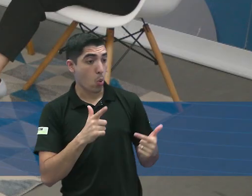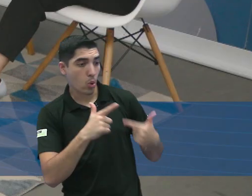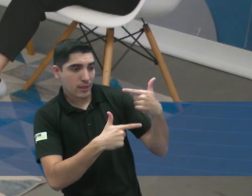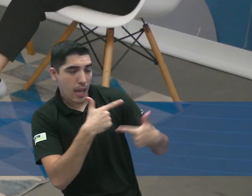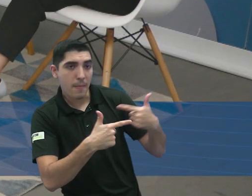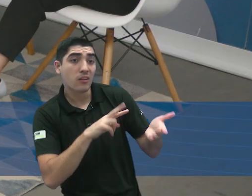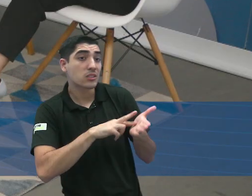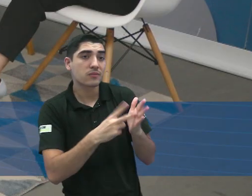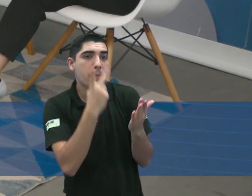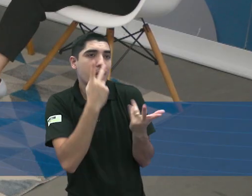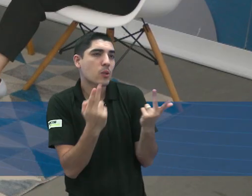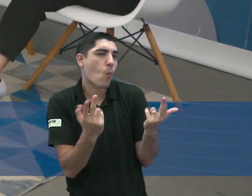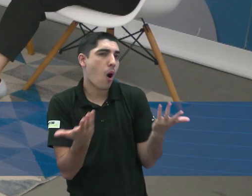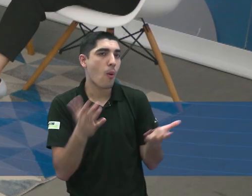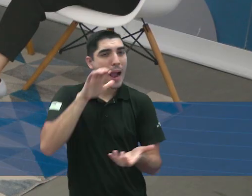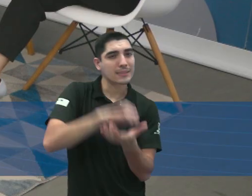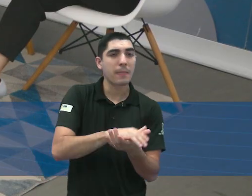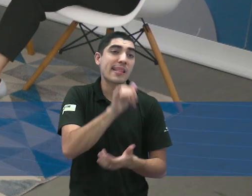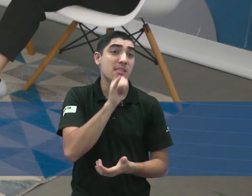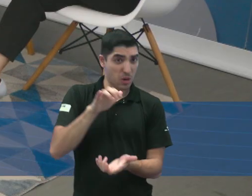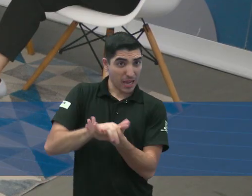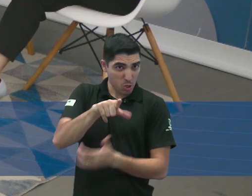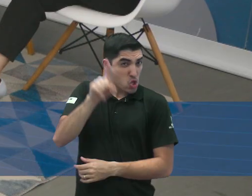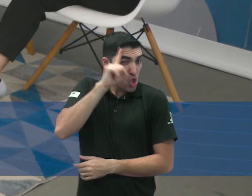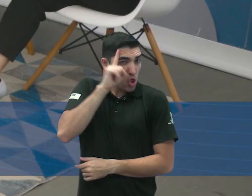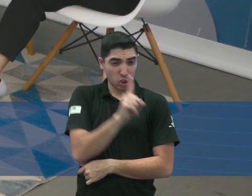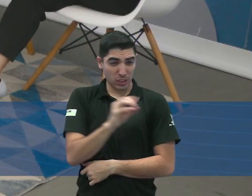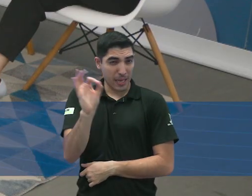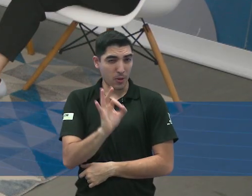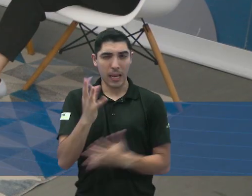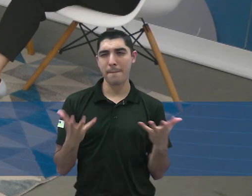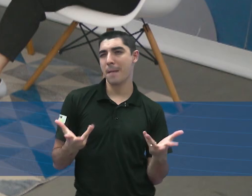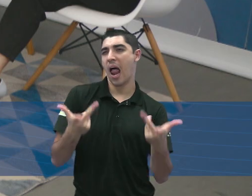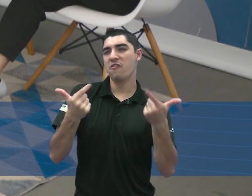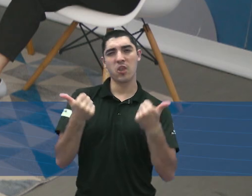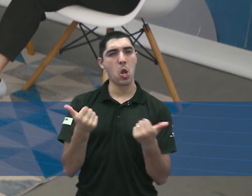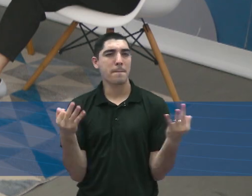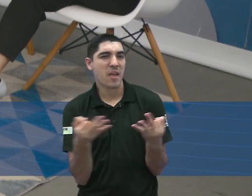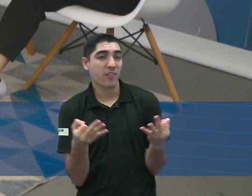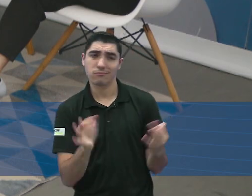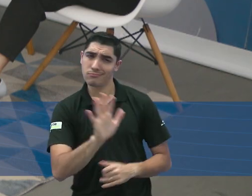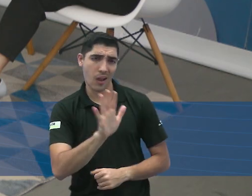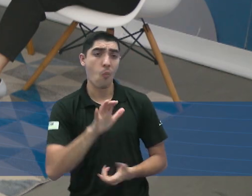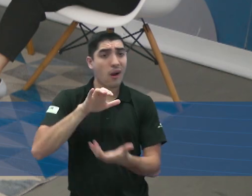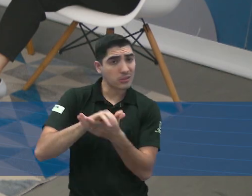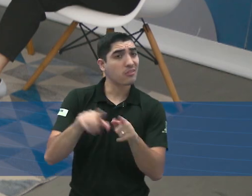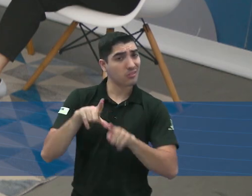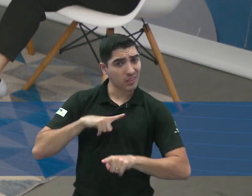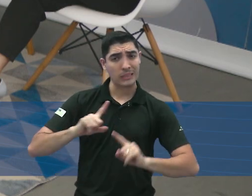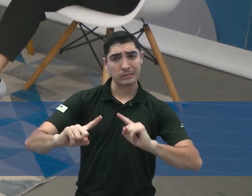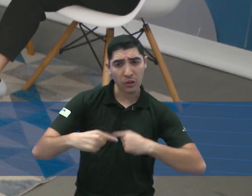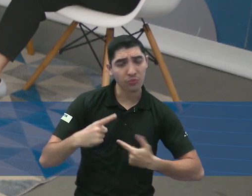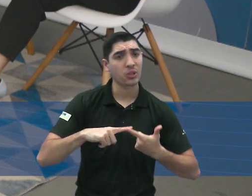igual um casamento, né? O casamento não é mil maravilhas todos os dias, né? Tem os seus dias de dificuldades, de desafios, de conversas.